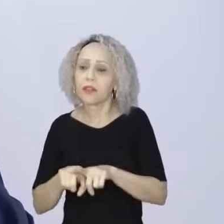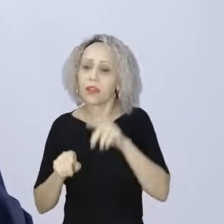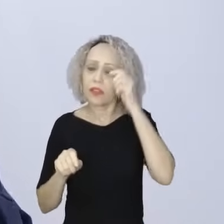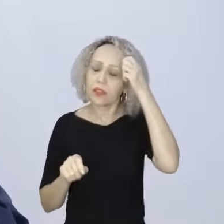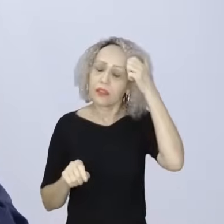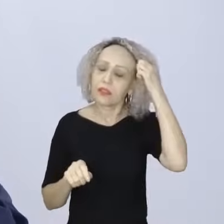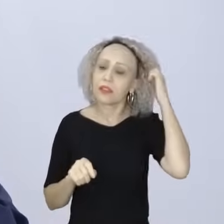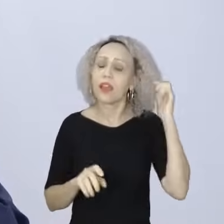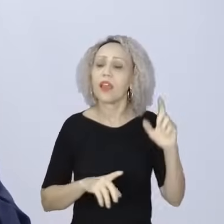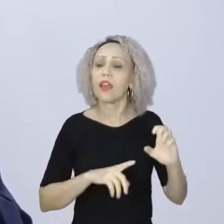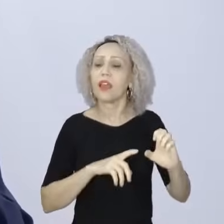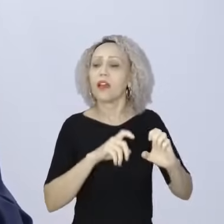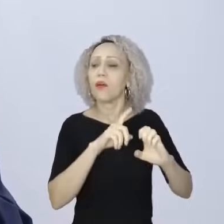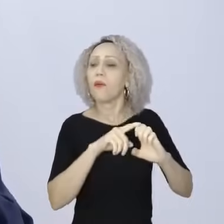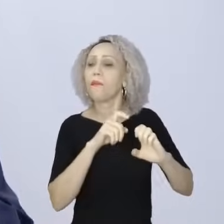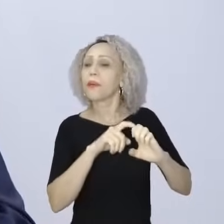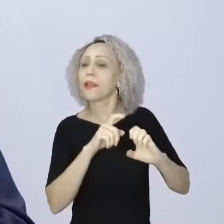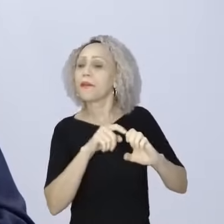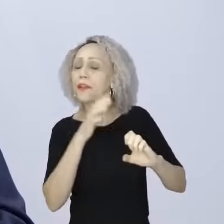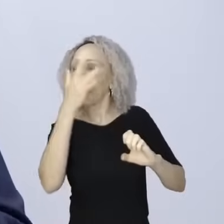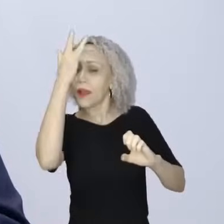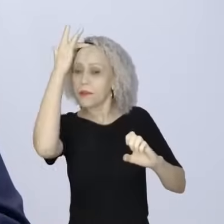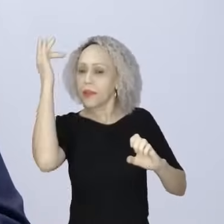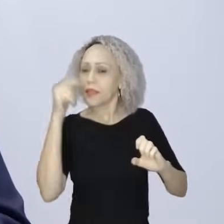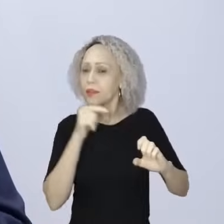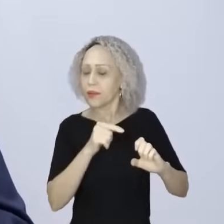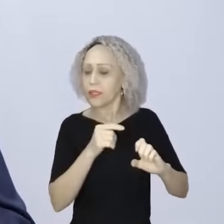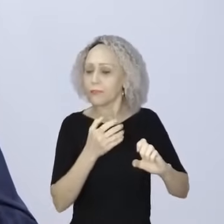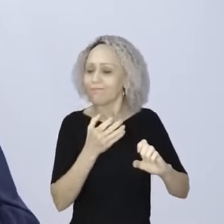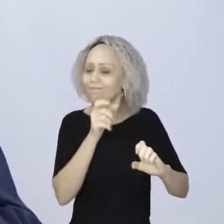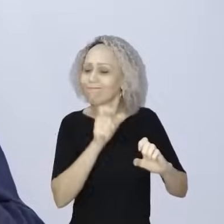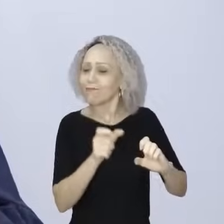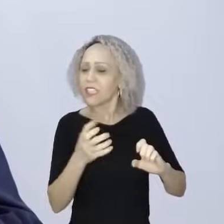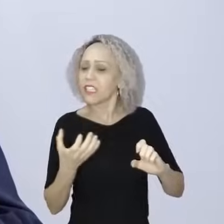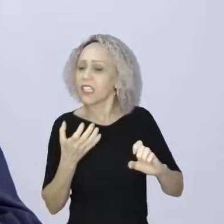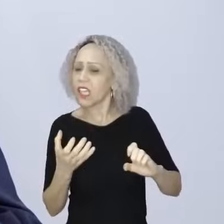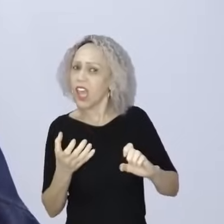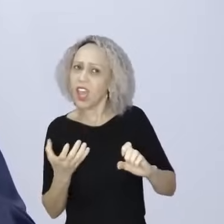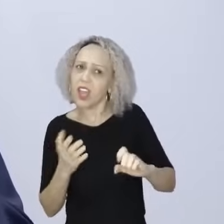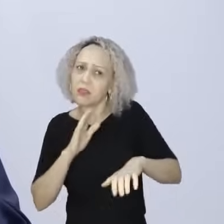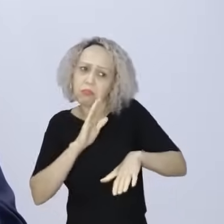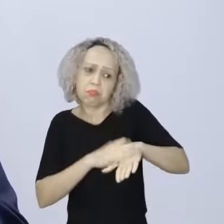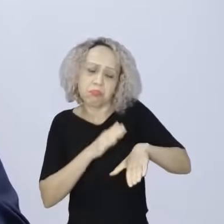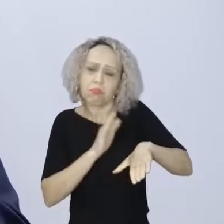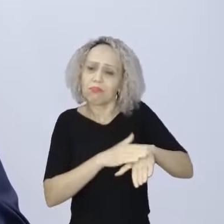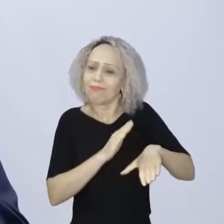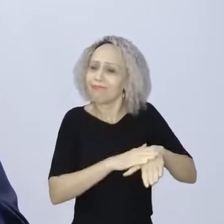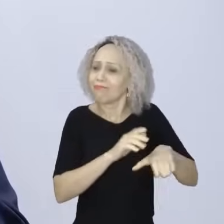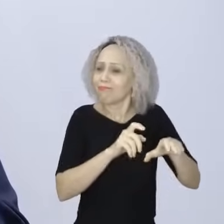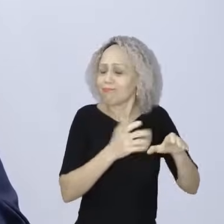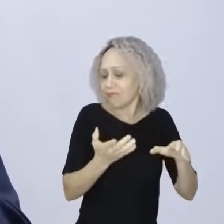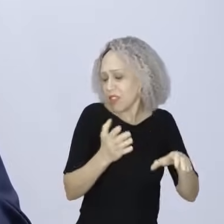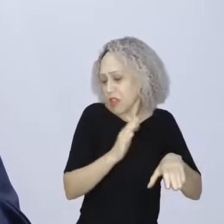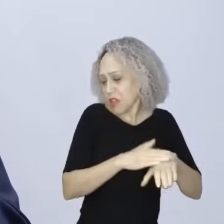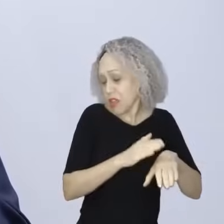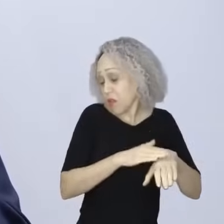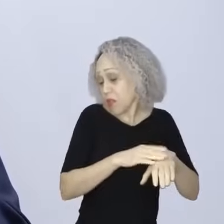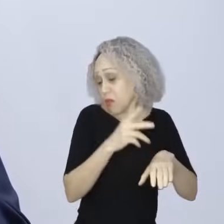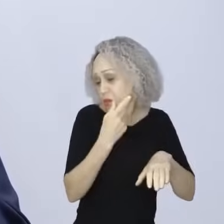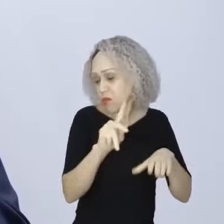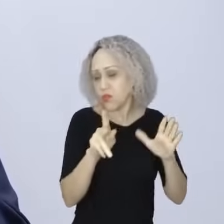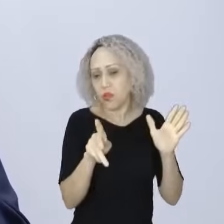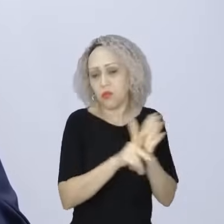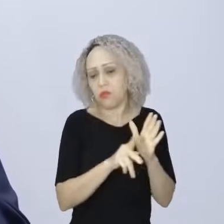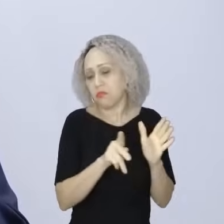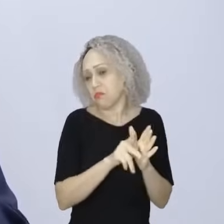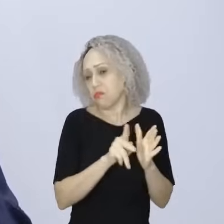o empreendedorismo, né? Aquelas pessoas que querem ser empreendedoras, que querem ser dono do seu